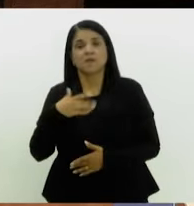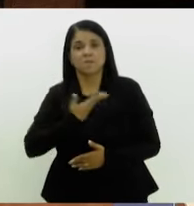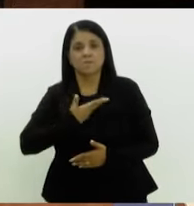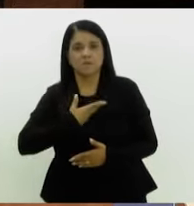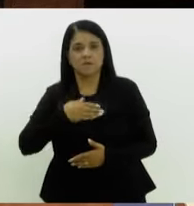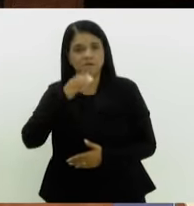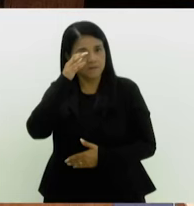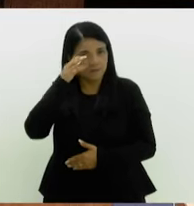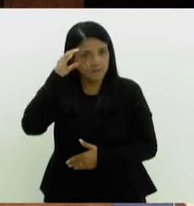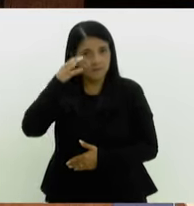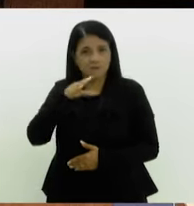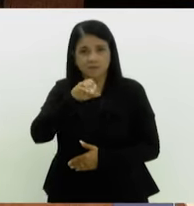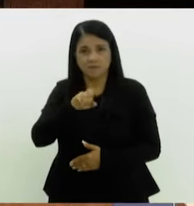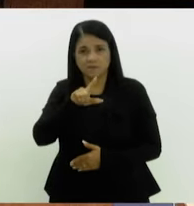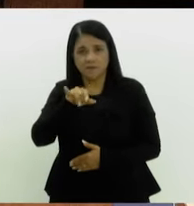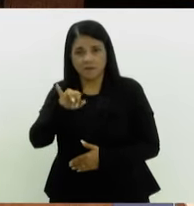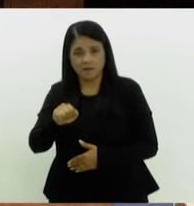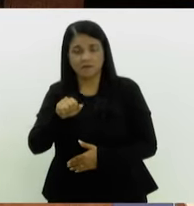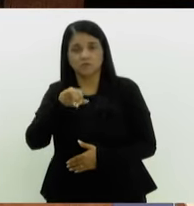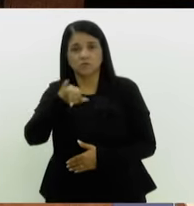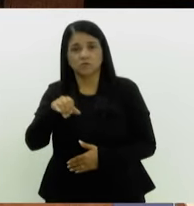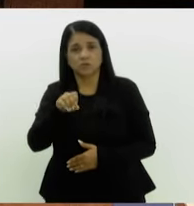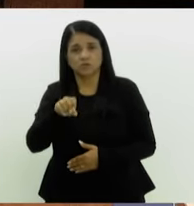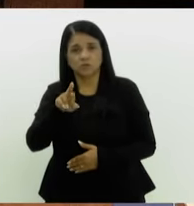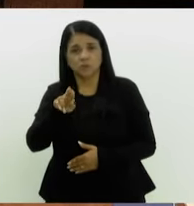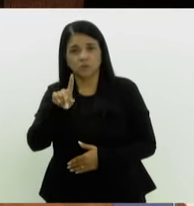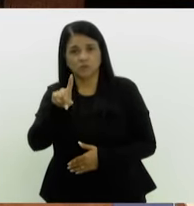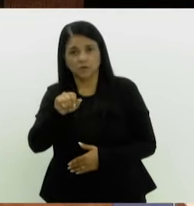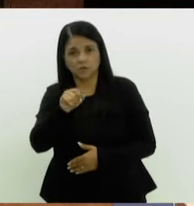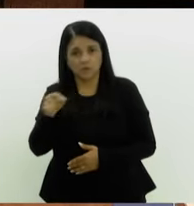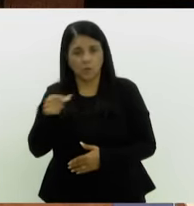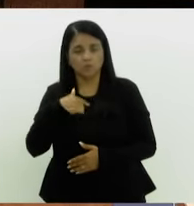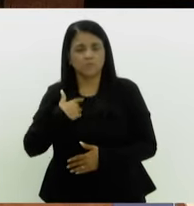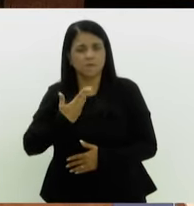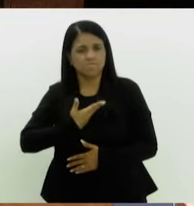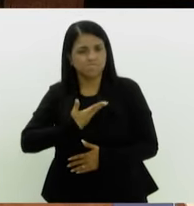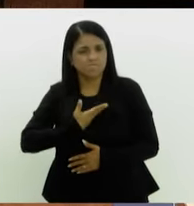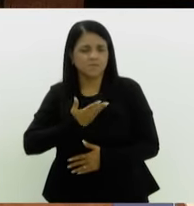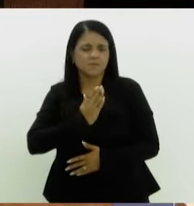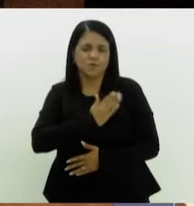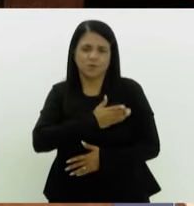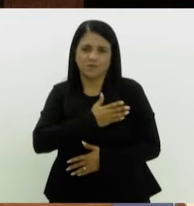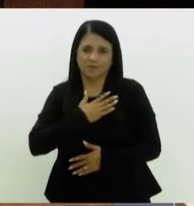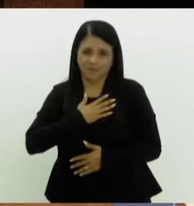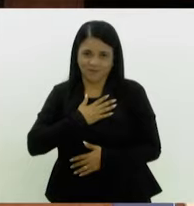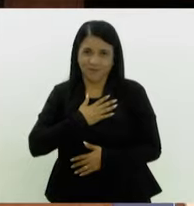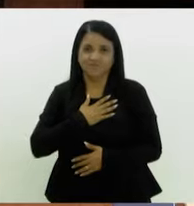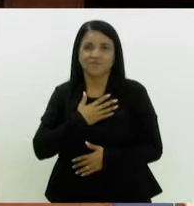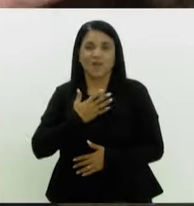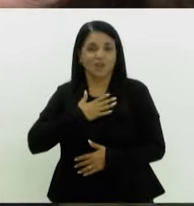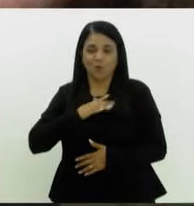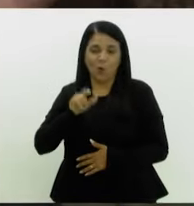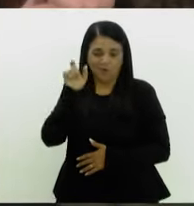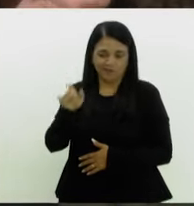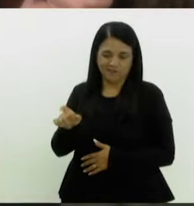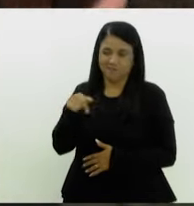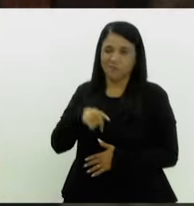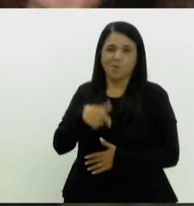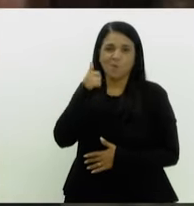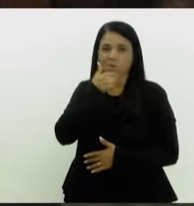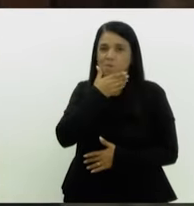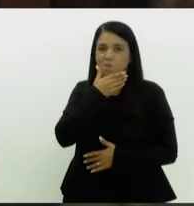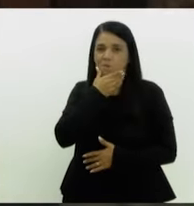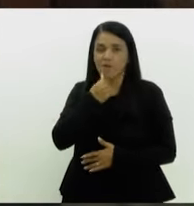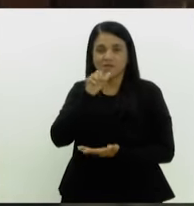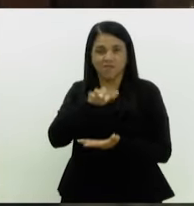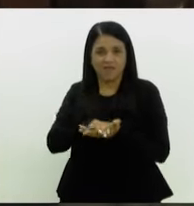amiga querida do coração eu tenho orgulho Eles não gostam sabe Maria Cláudia de ficar falando assim que o marido dela é Prefeito